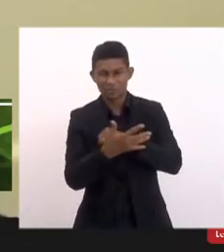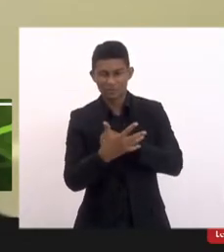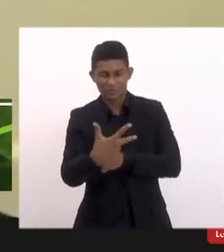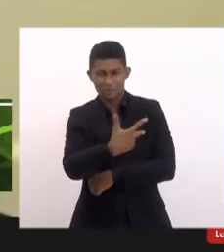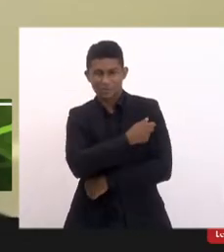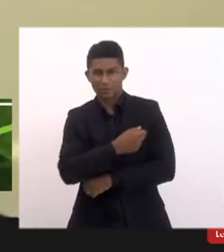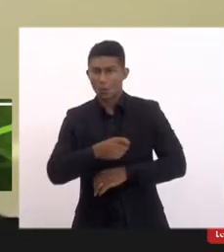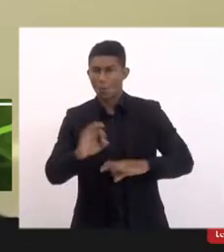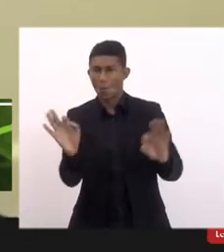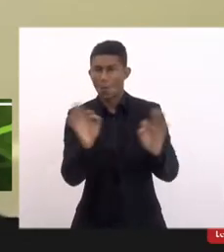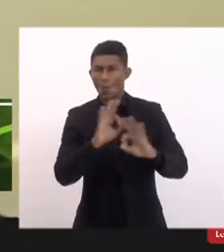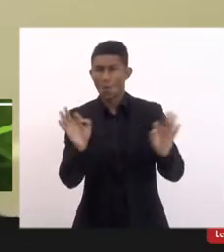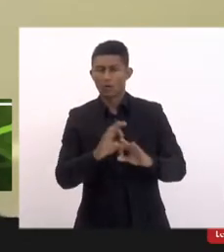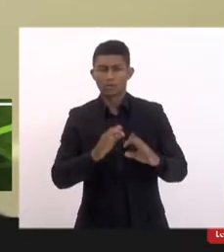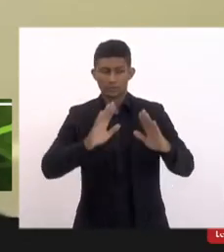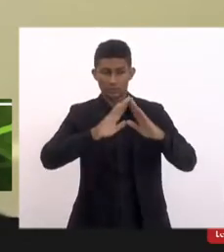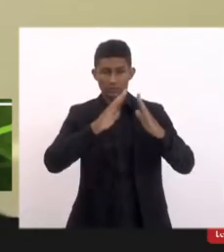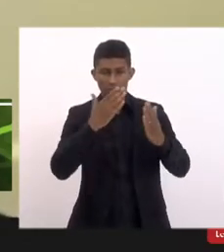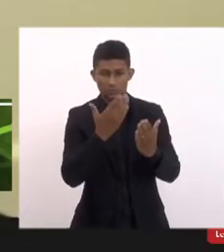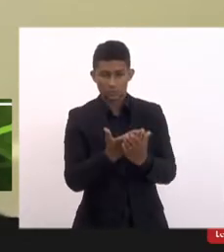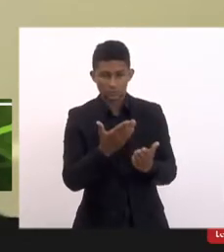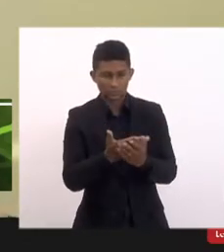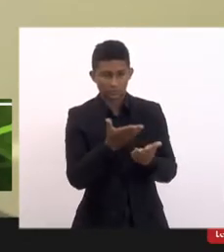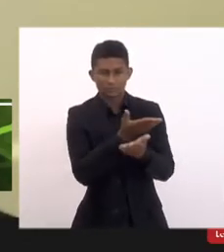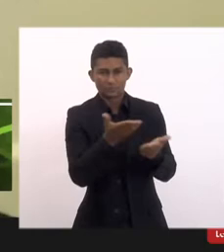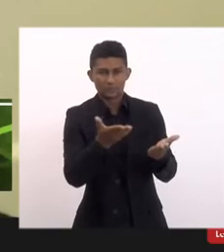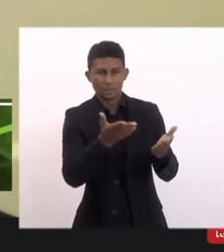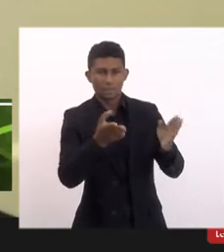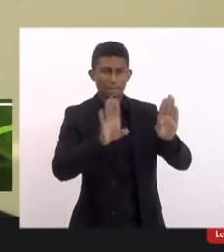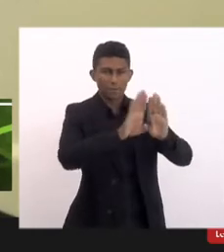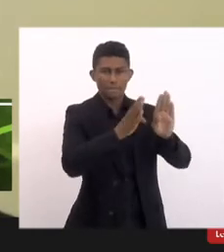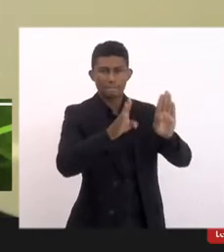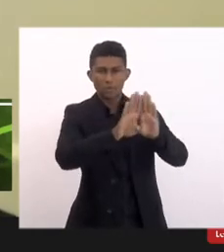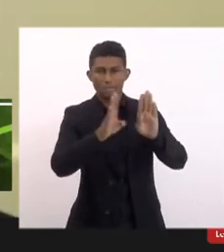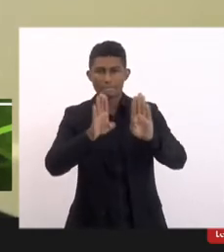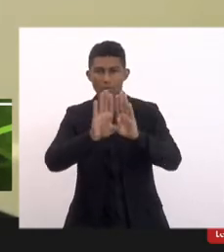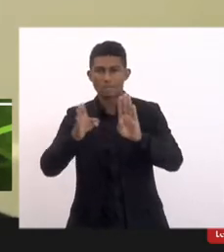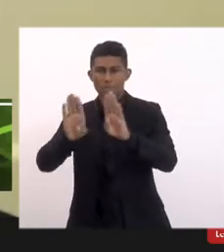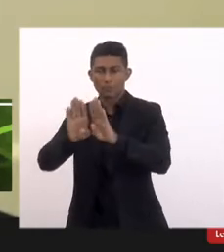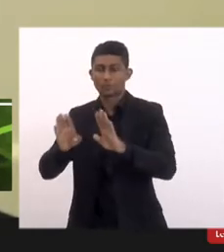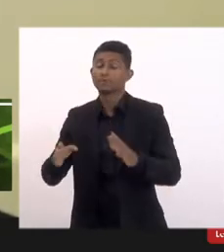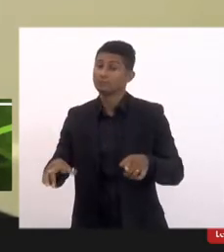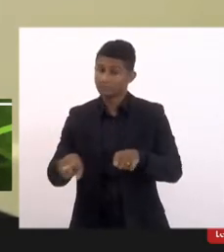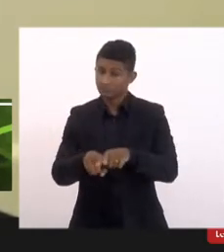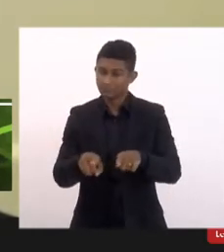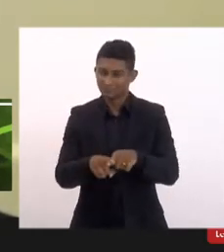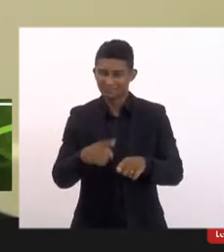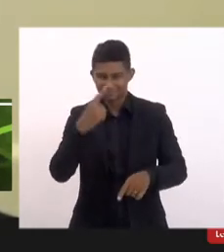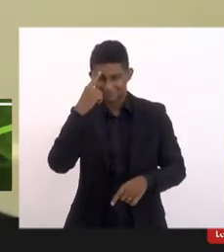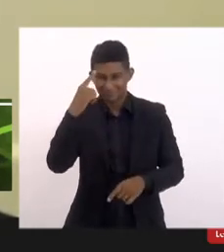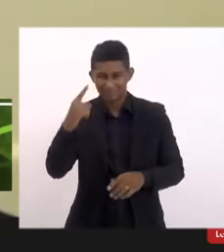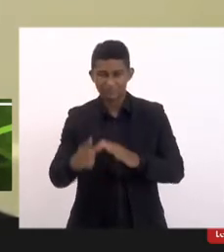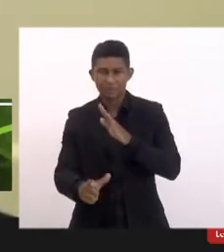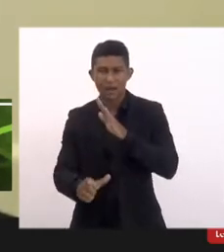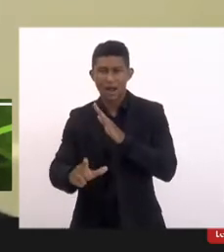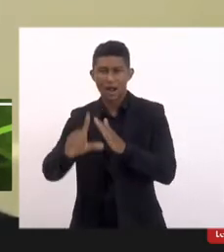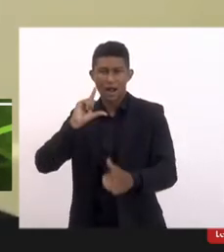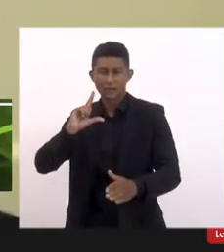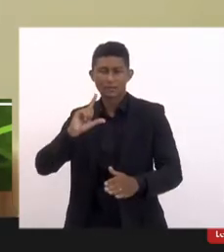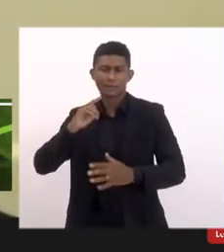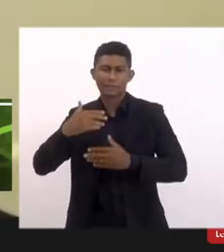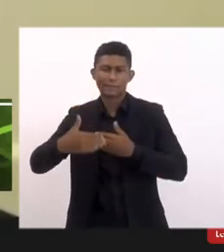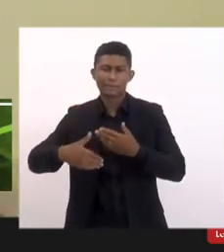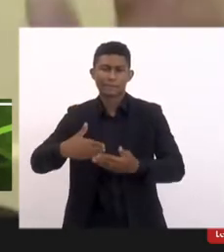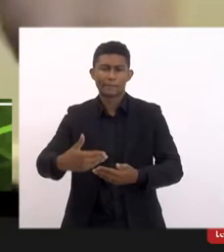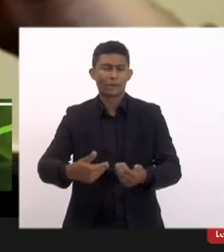vacinas e que as escolas foram fechadas, e mesmo quando ela começou a abrir,